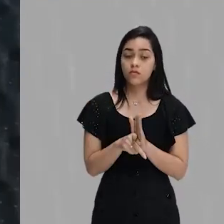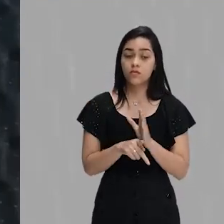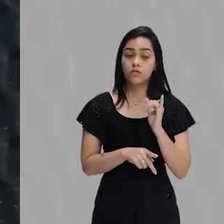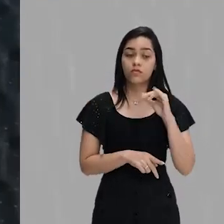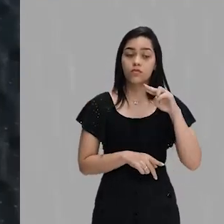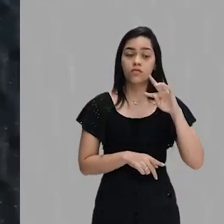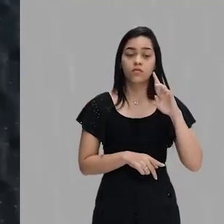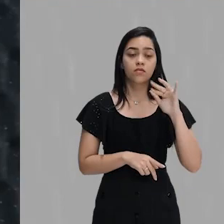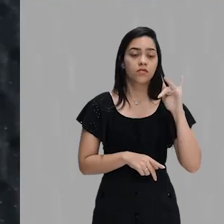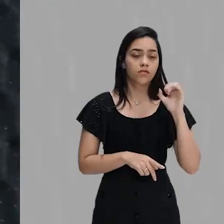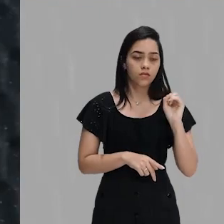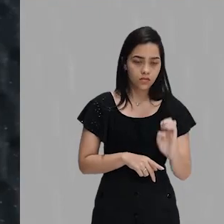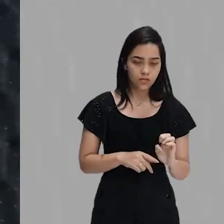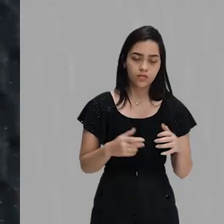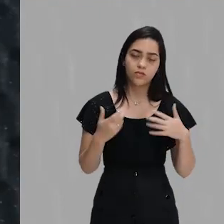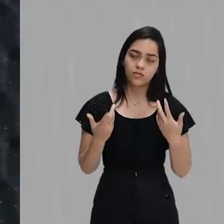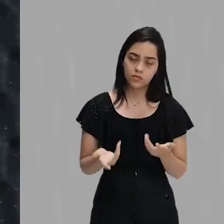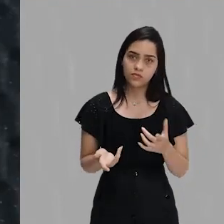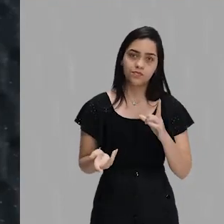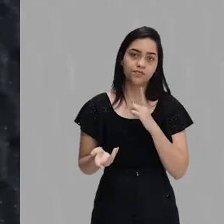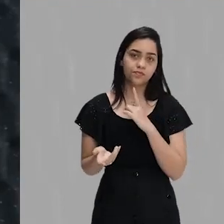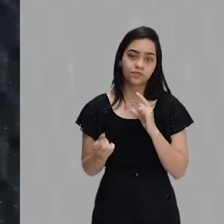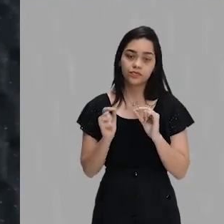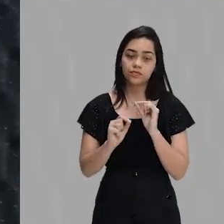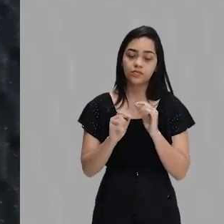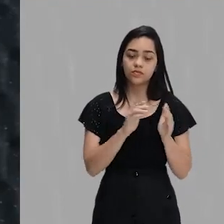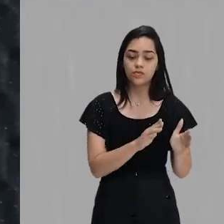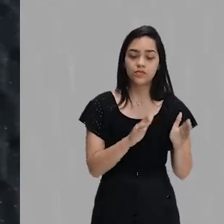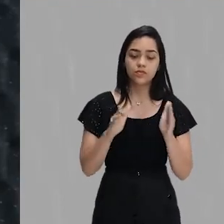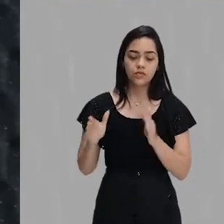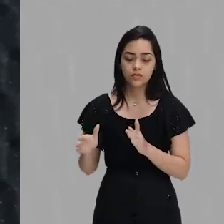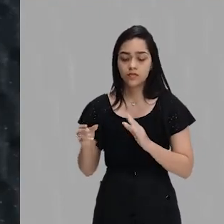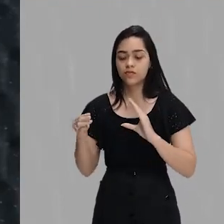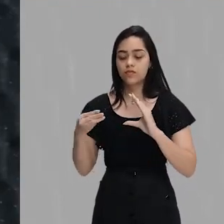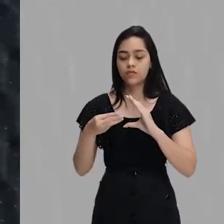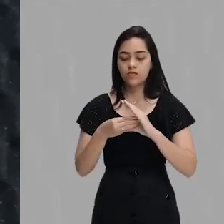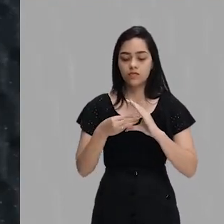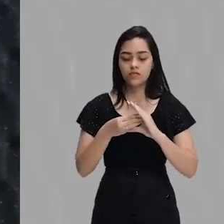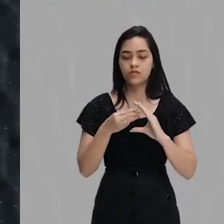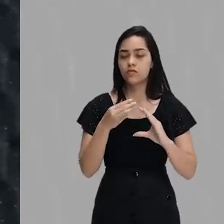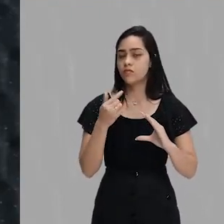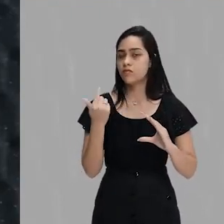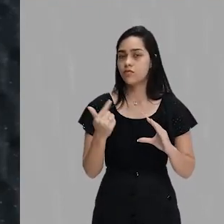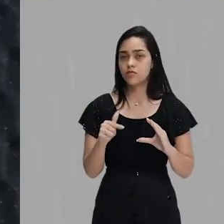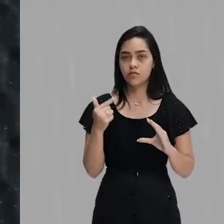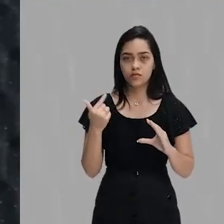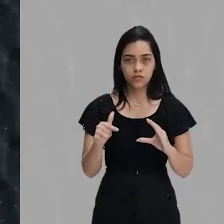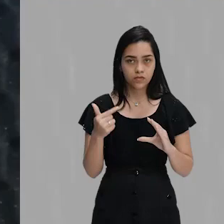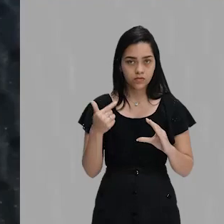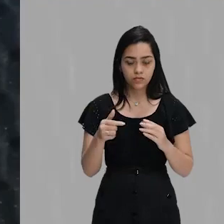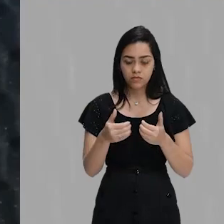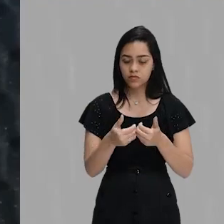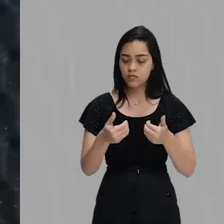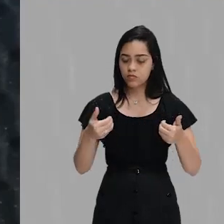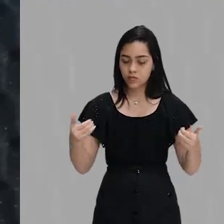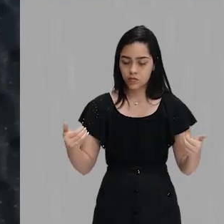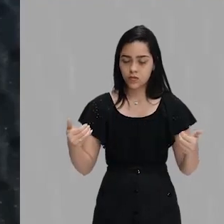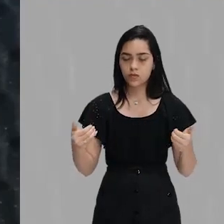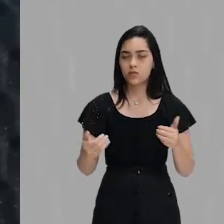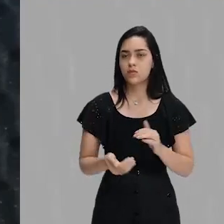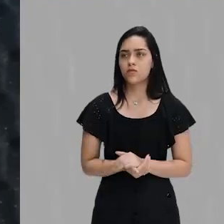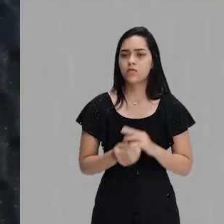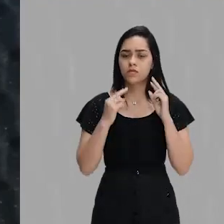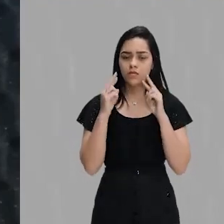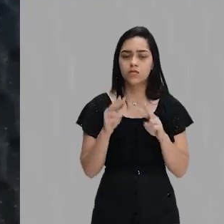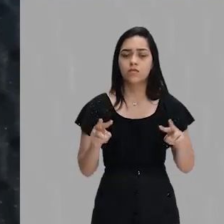intérfase. Então, a intérfase é o período em que a célula ela não está sofrendo divisão celular. Olha